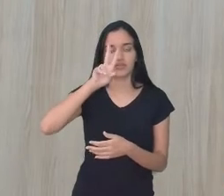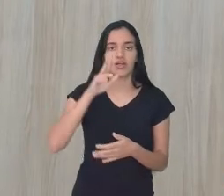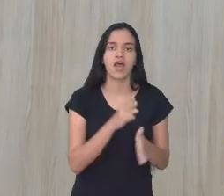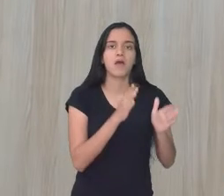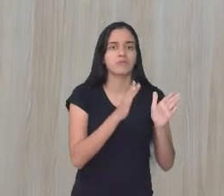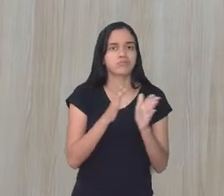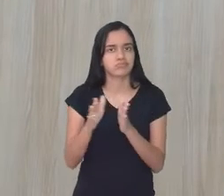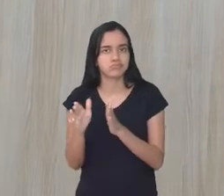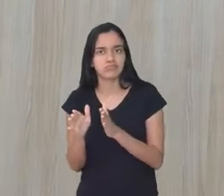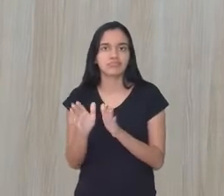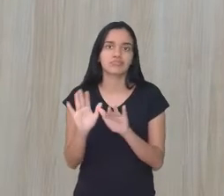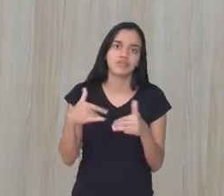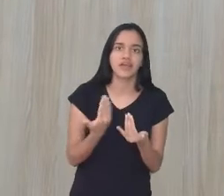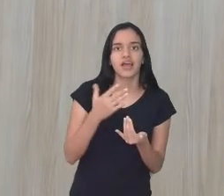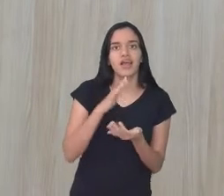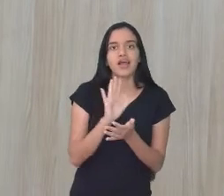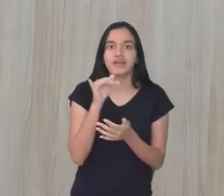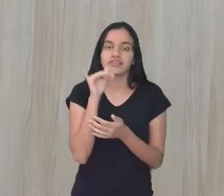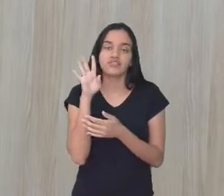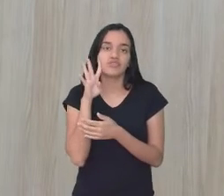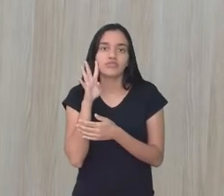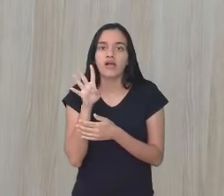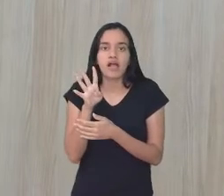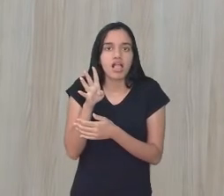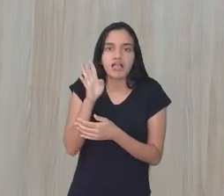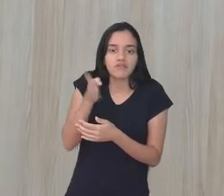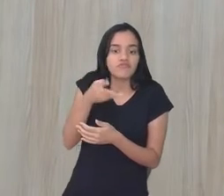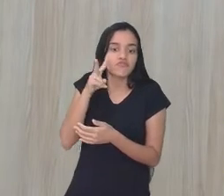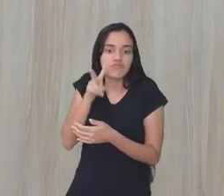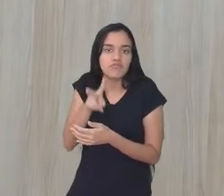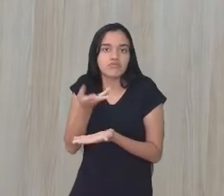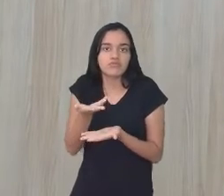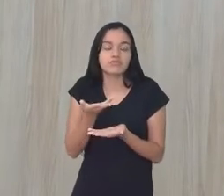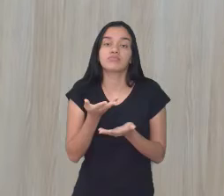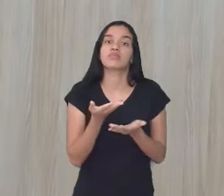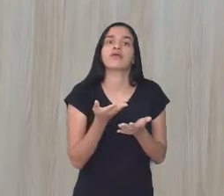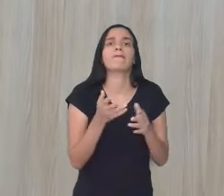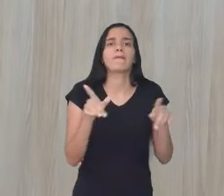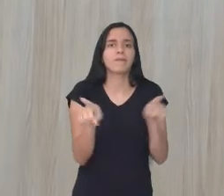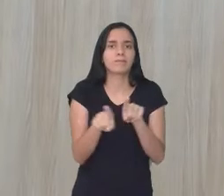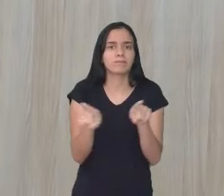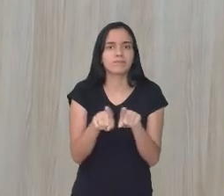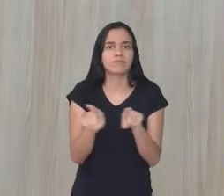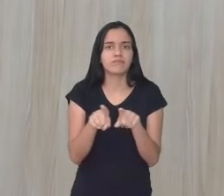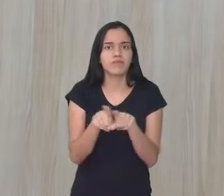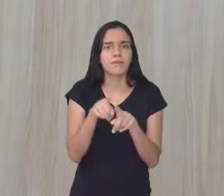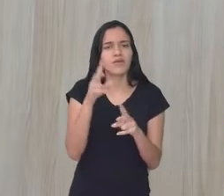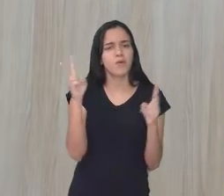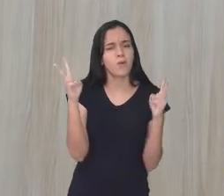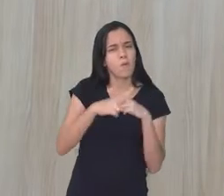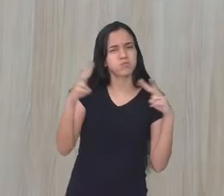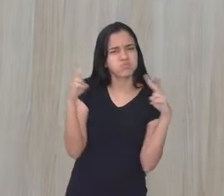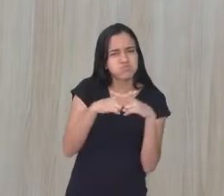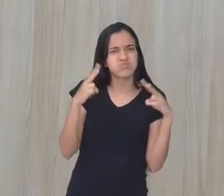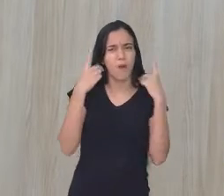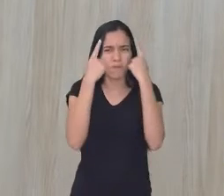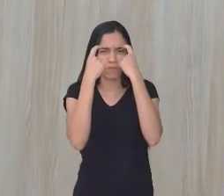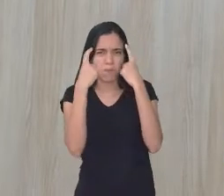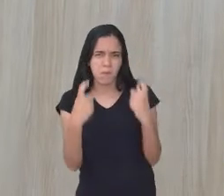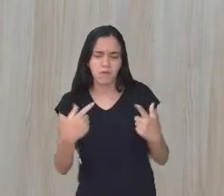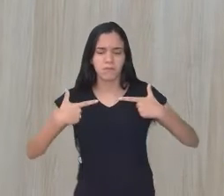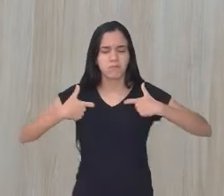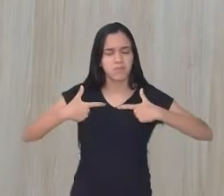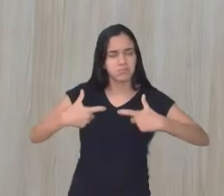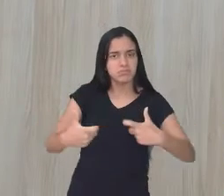com a questão linear já prevista, porque sempre existem, né, aqueles conflitos, as guerras, todas